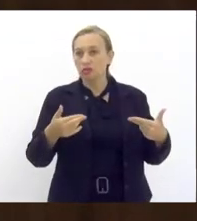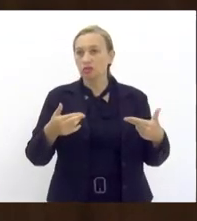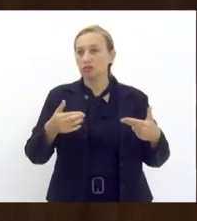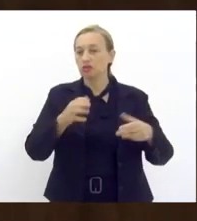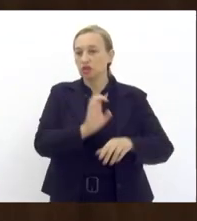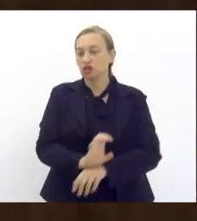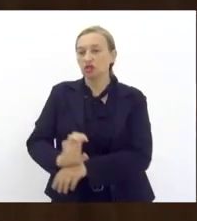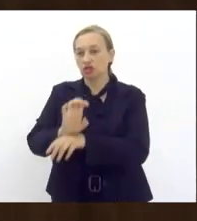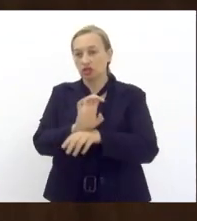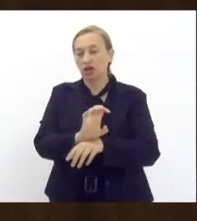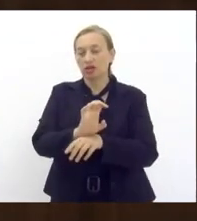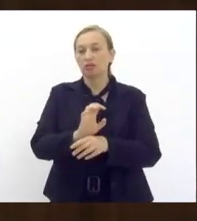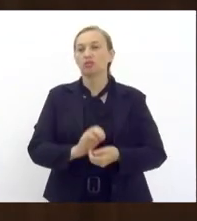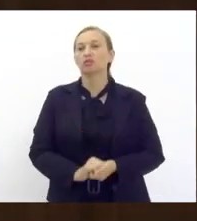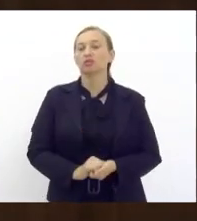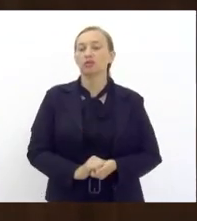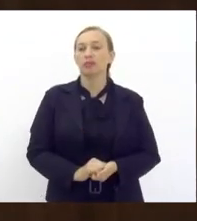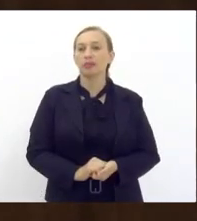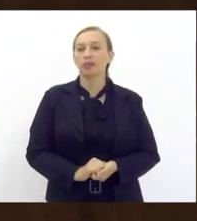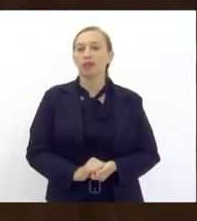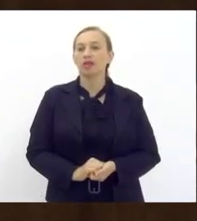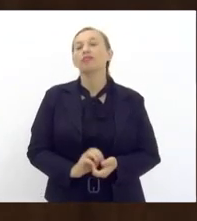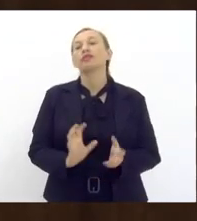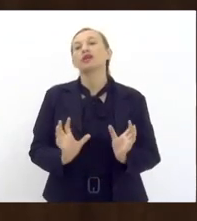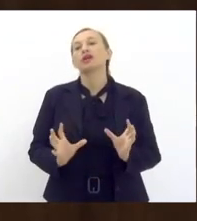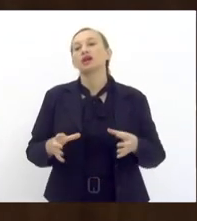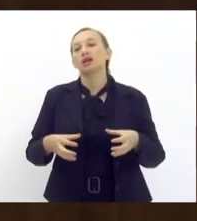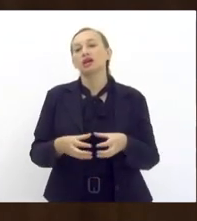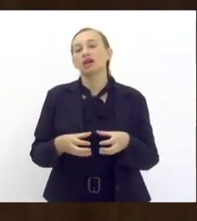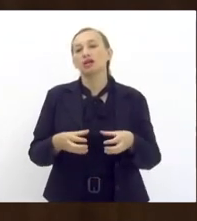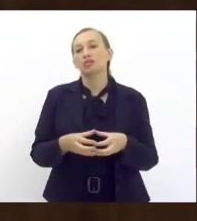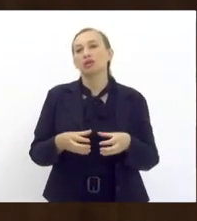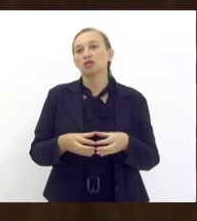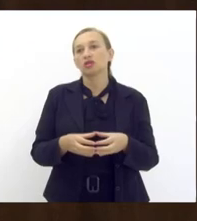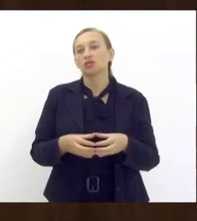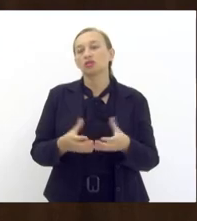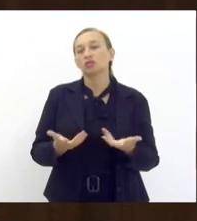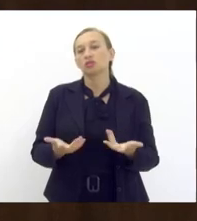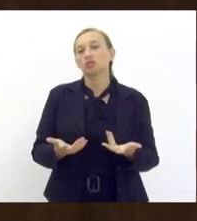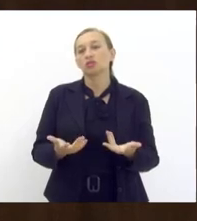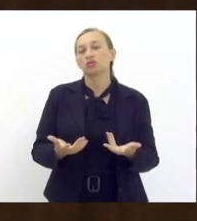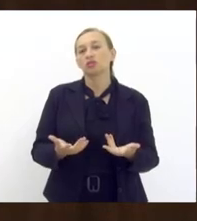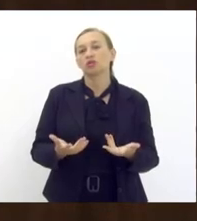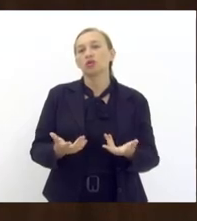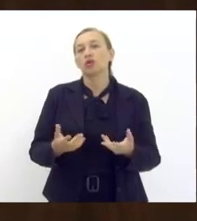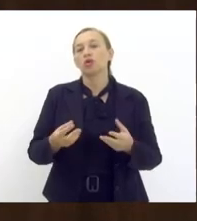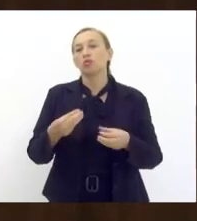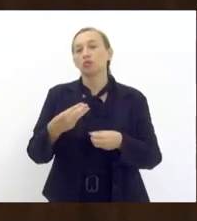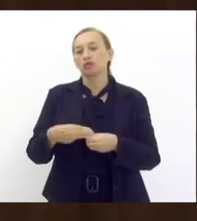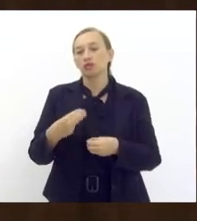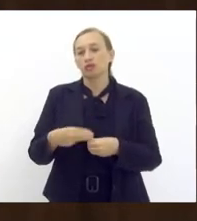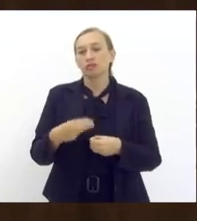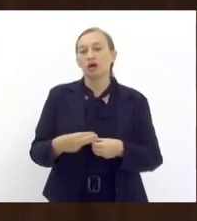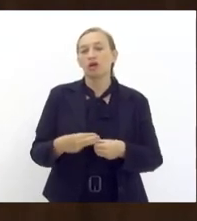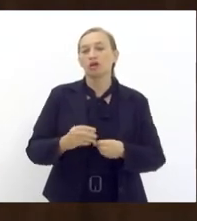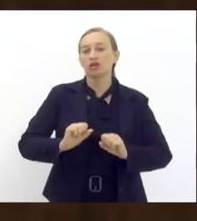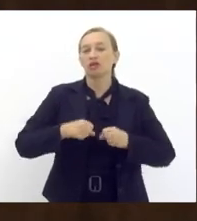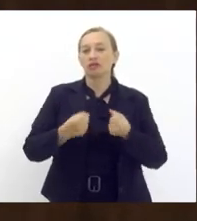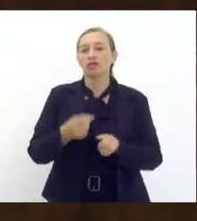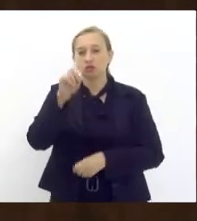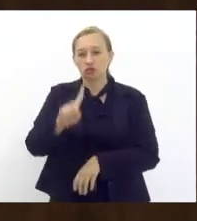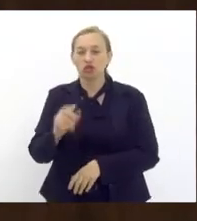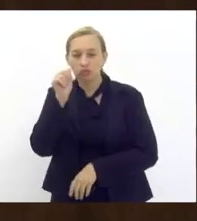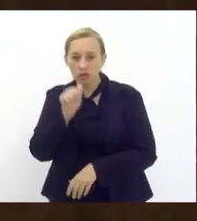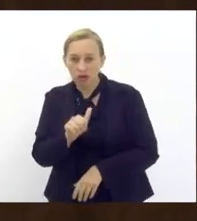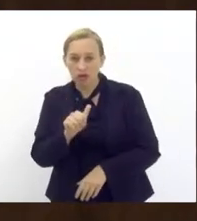progressivamente instalando nas assembleias, nas câmaras municipais, com o objetivo de defender o direito das mulheres.